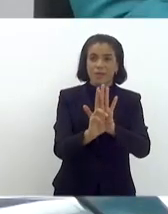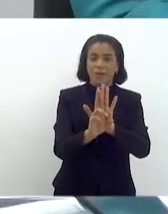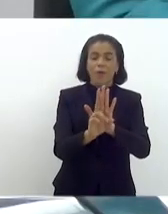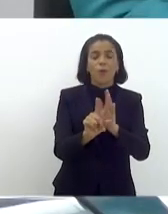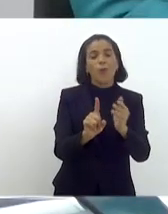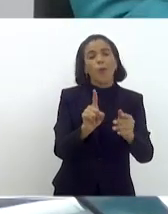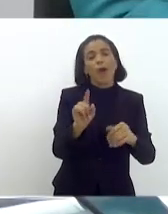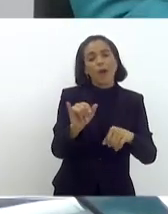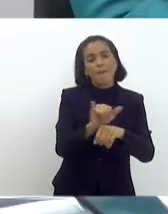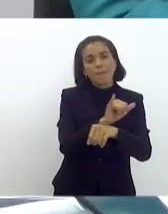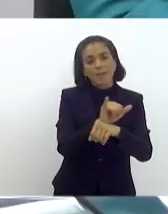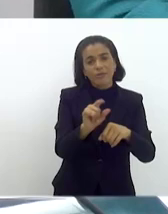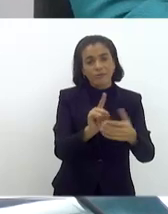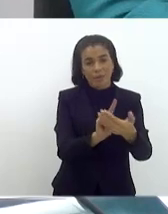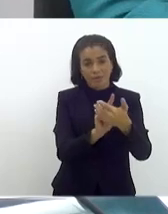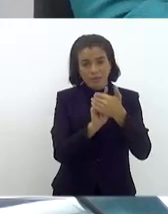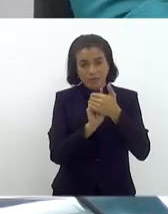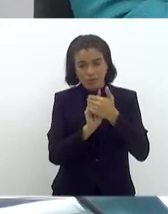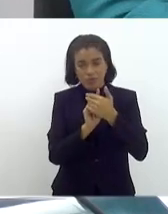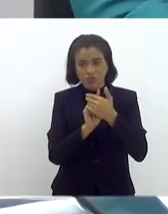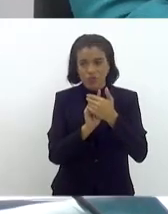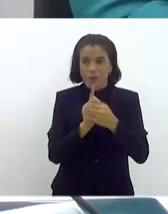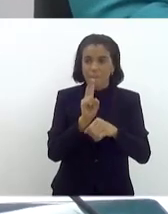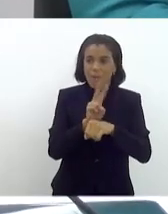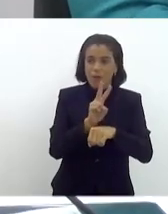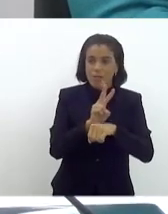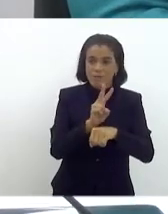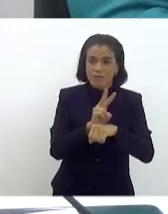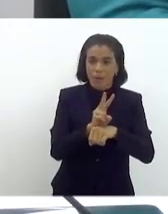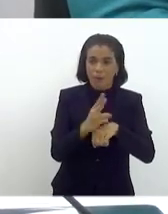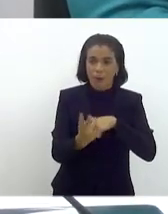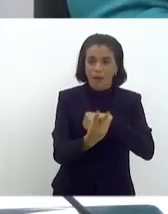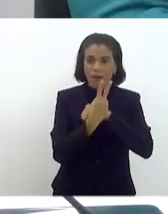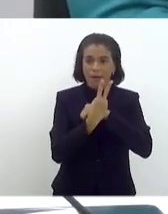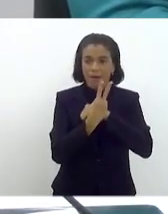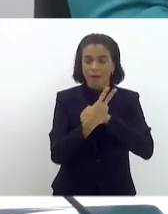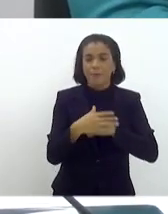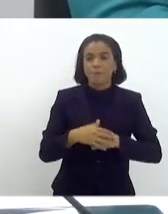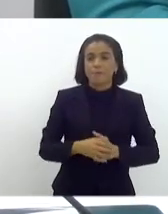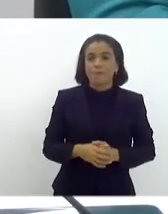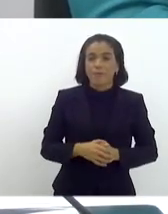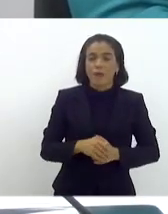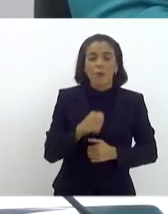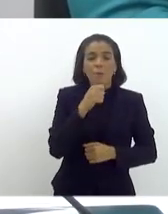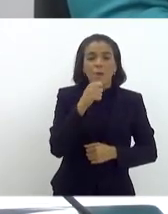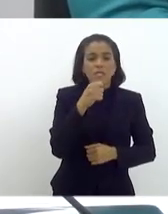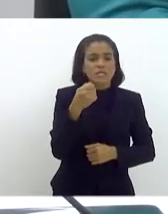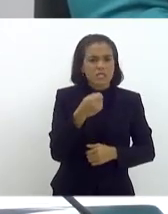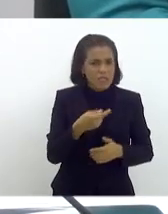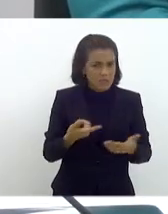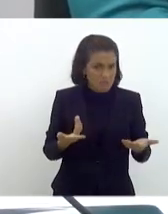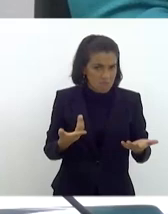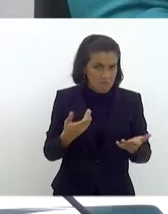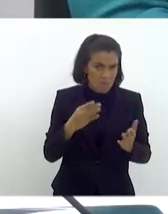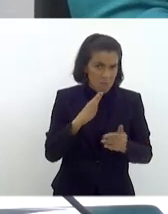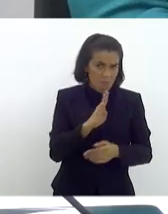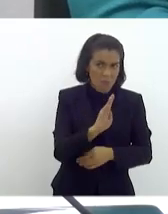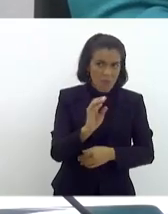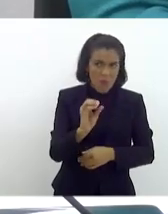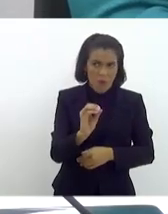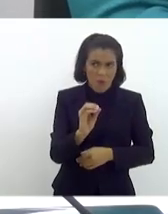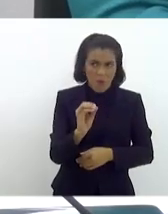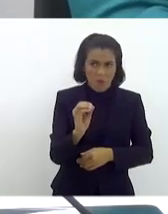protetiva sem o necessário o registro de ocorrência e eu quero conjugar essa informação